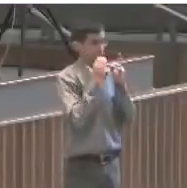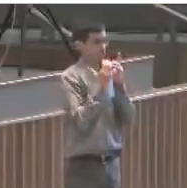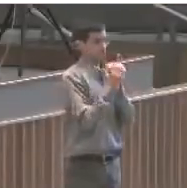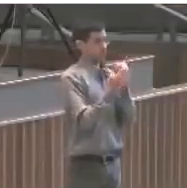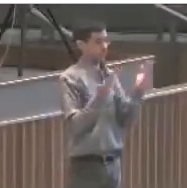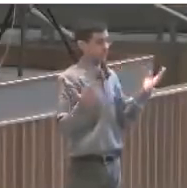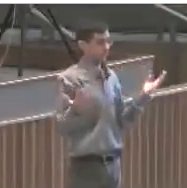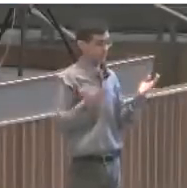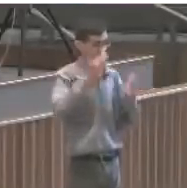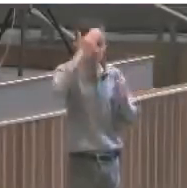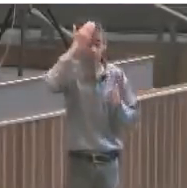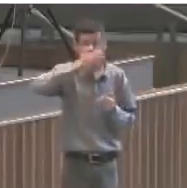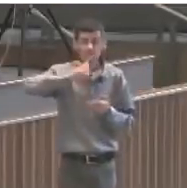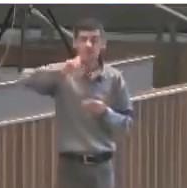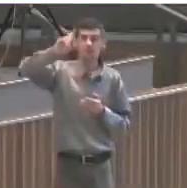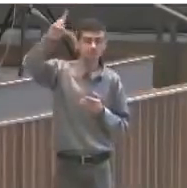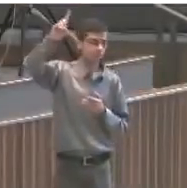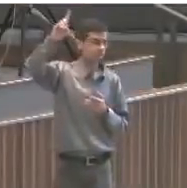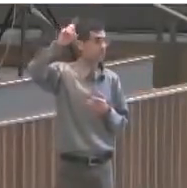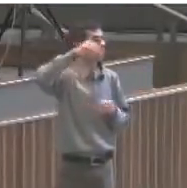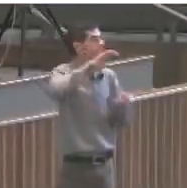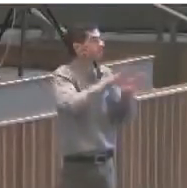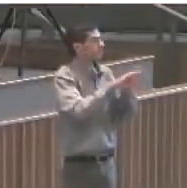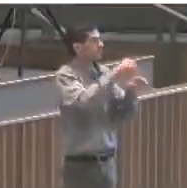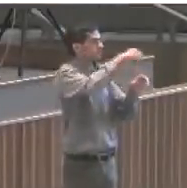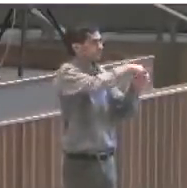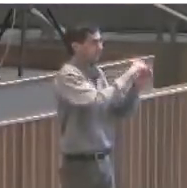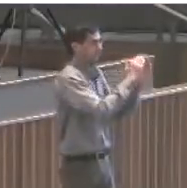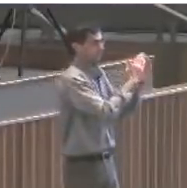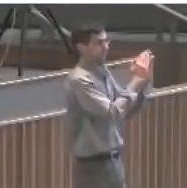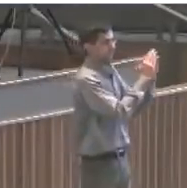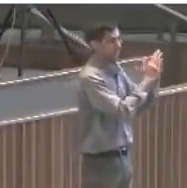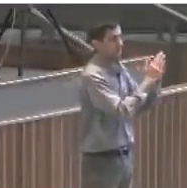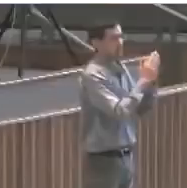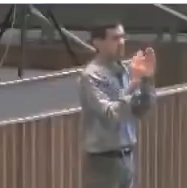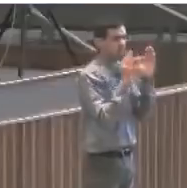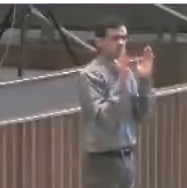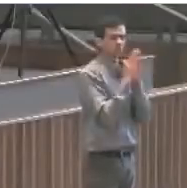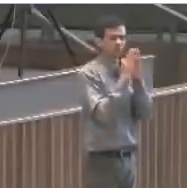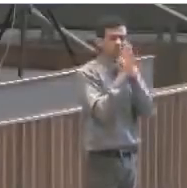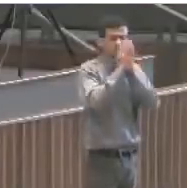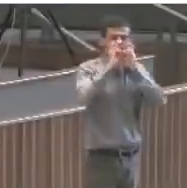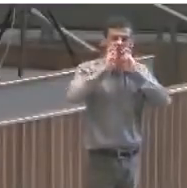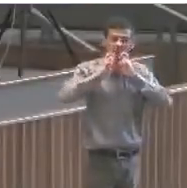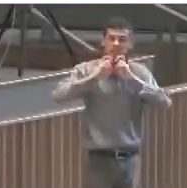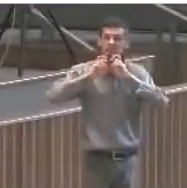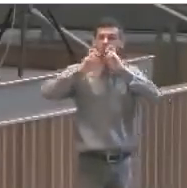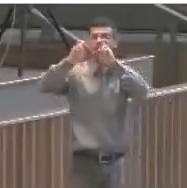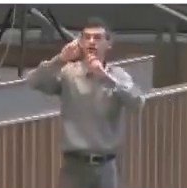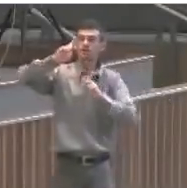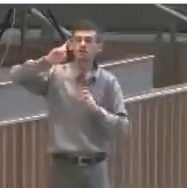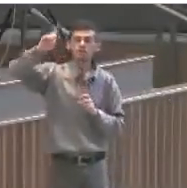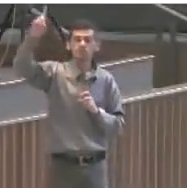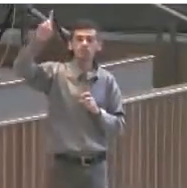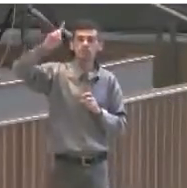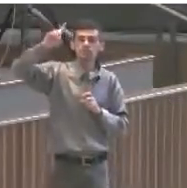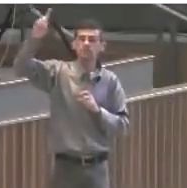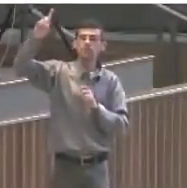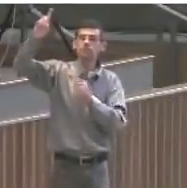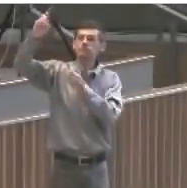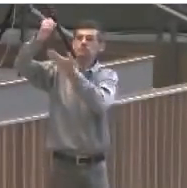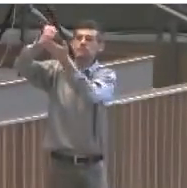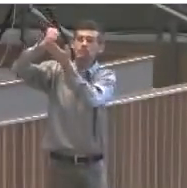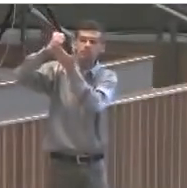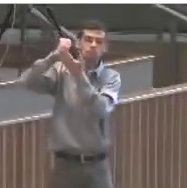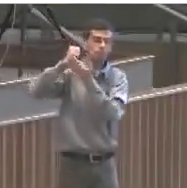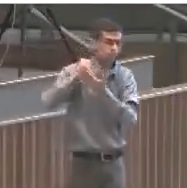colocar diante de deus e você na sua casa pode derramar na presença de deus e você pode pedir a deus que deus te oriente